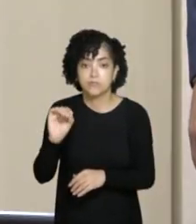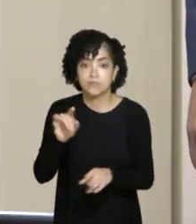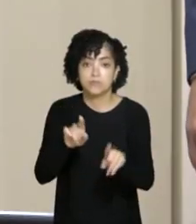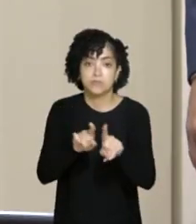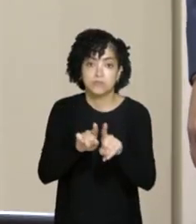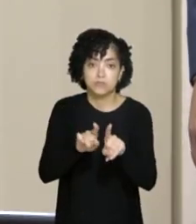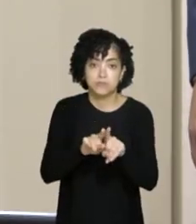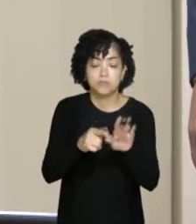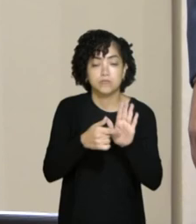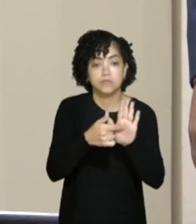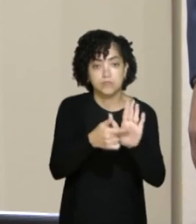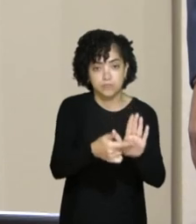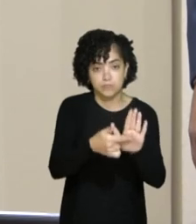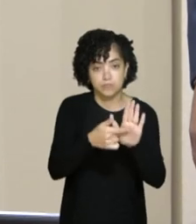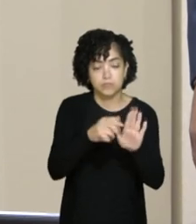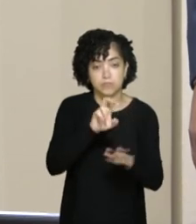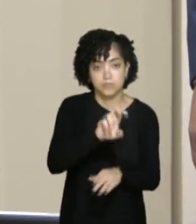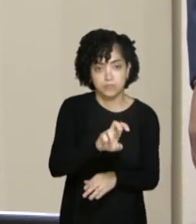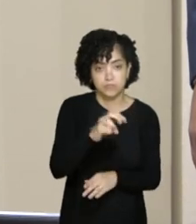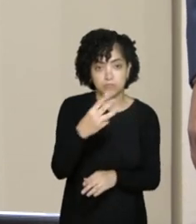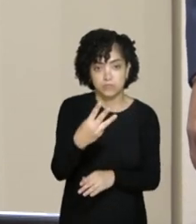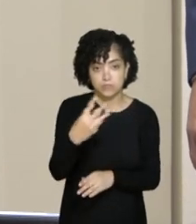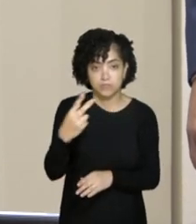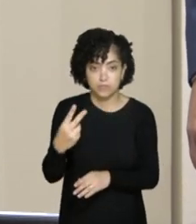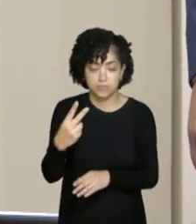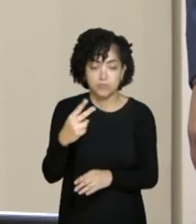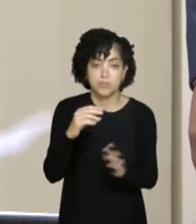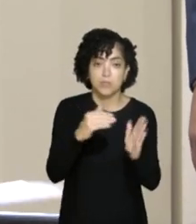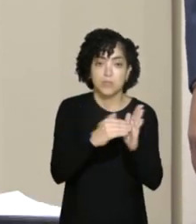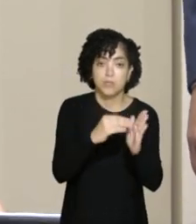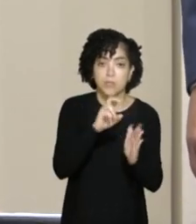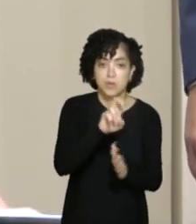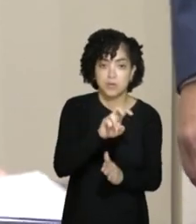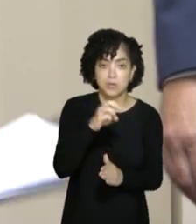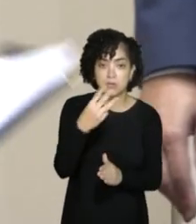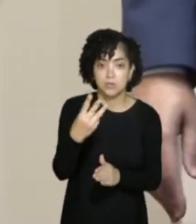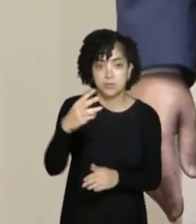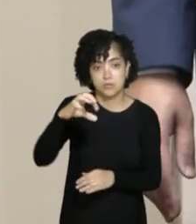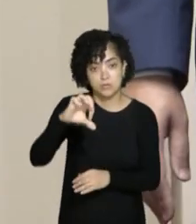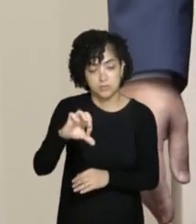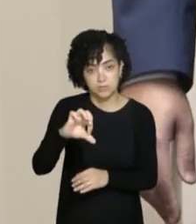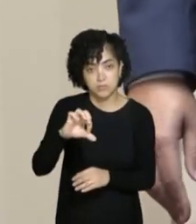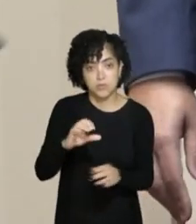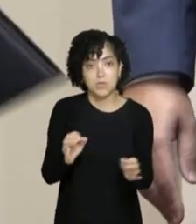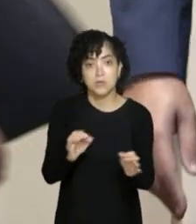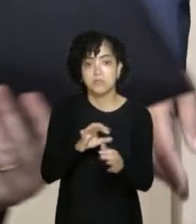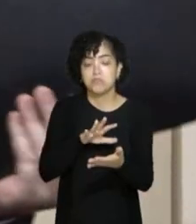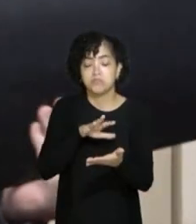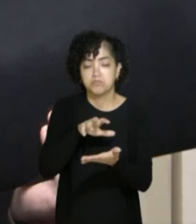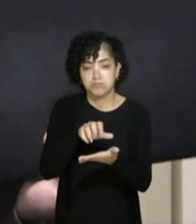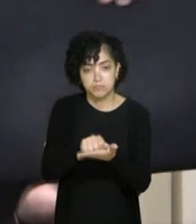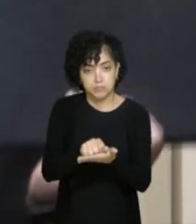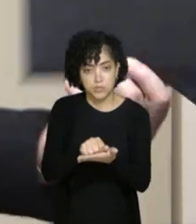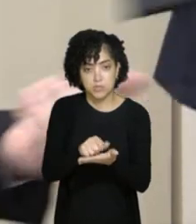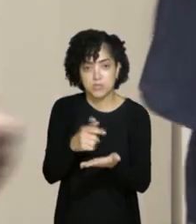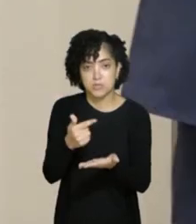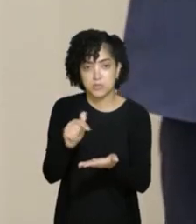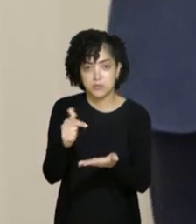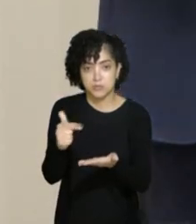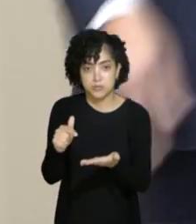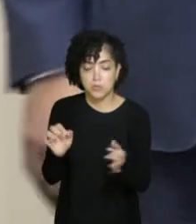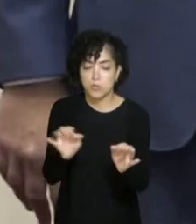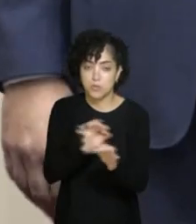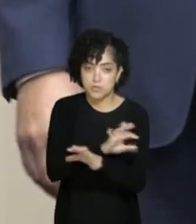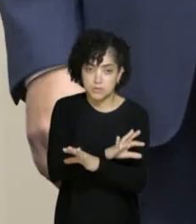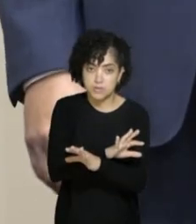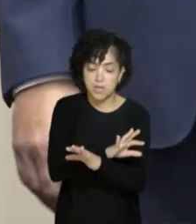as indicações 532 a 539. Não havendo mais oradores inscritos, essa presidência encerra a